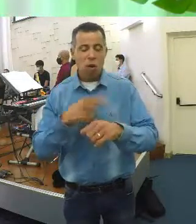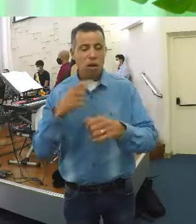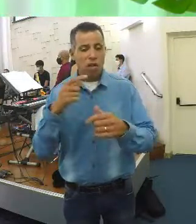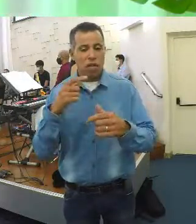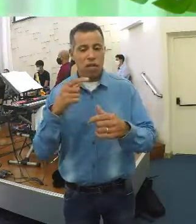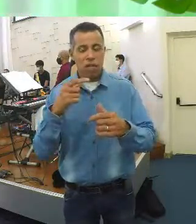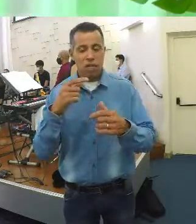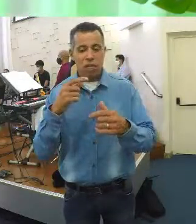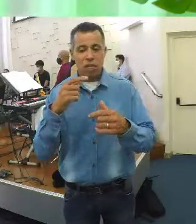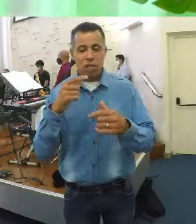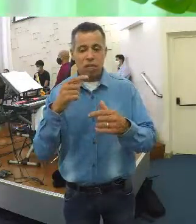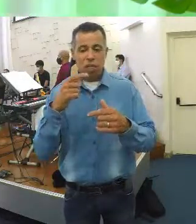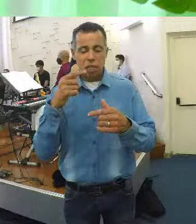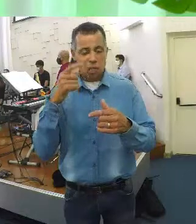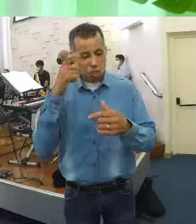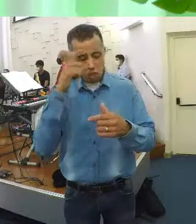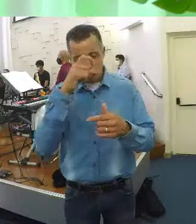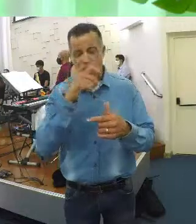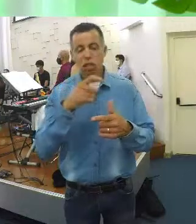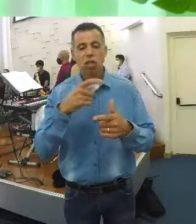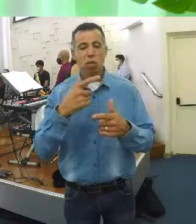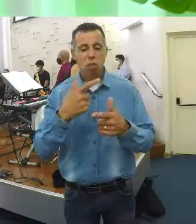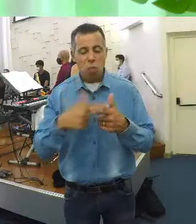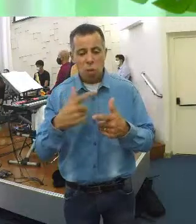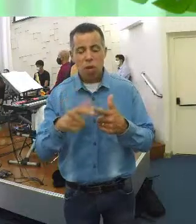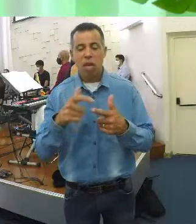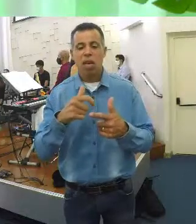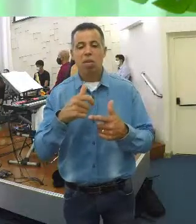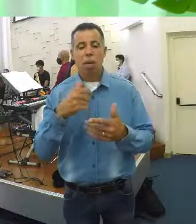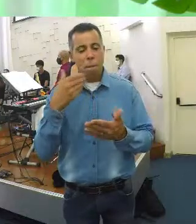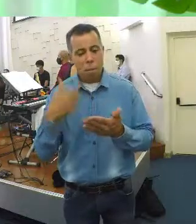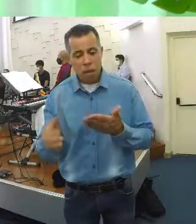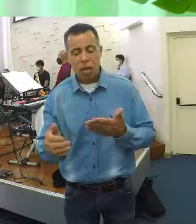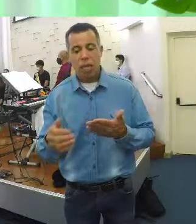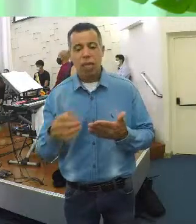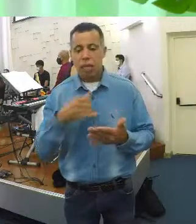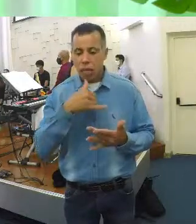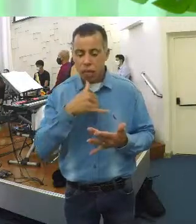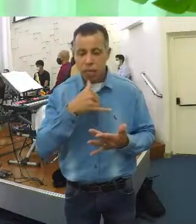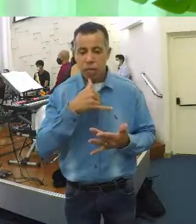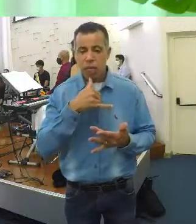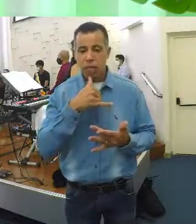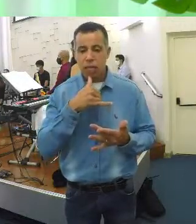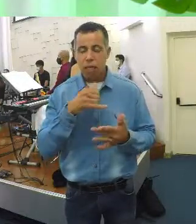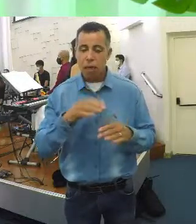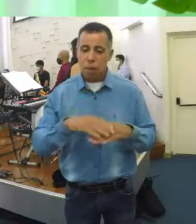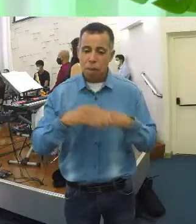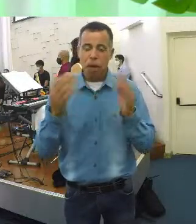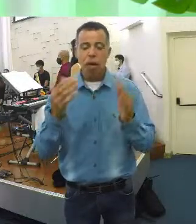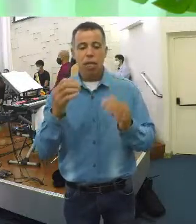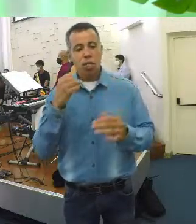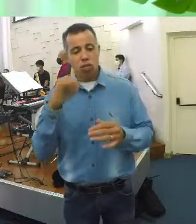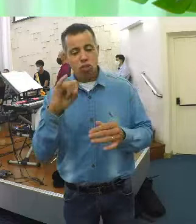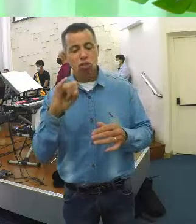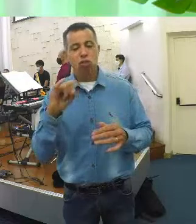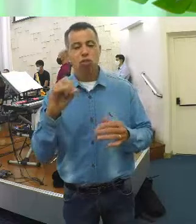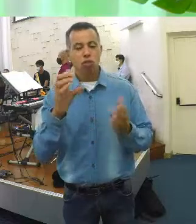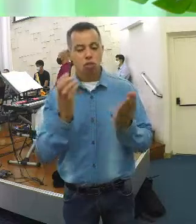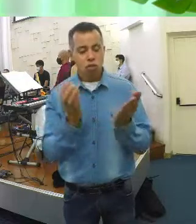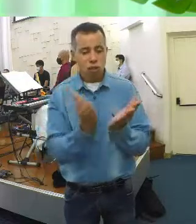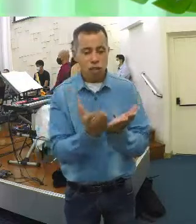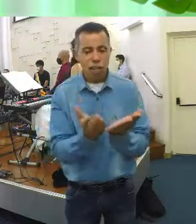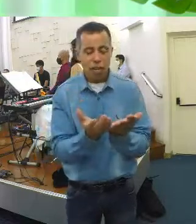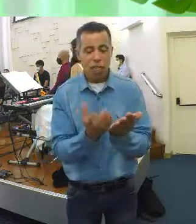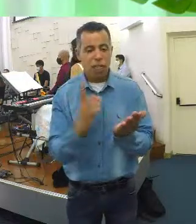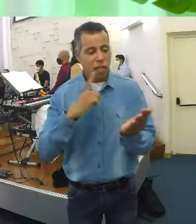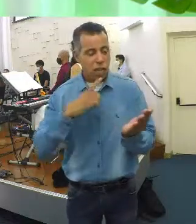entristecedoras, mesmo quando ele está cercado por perdas. Se você não compreende o que é a apreensão da realidade